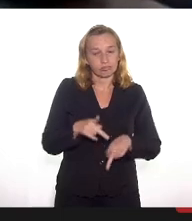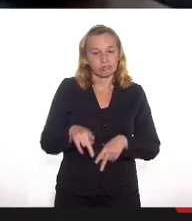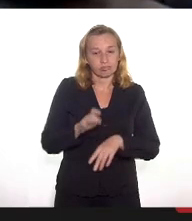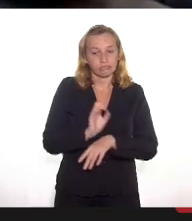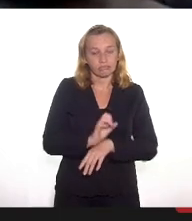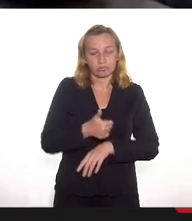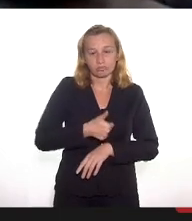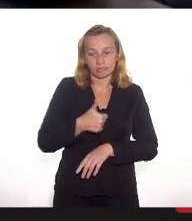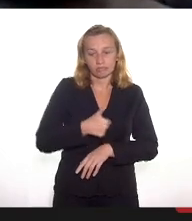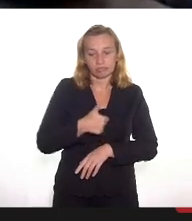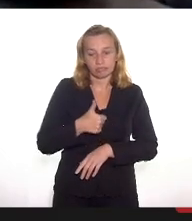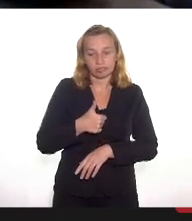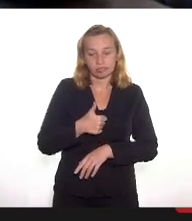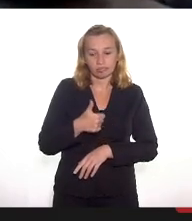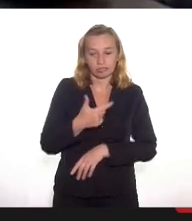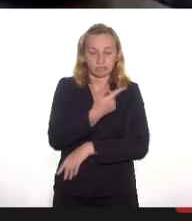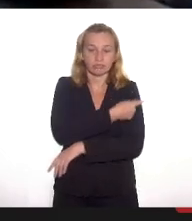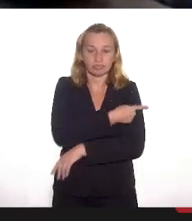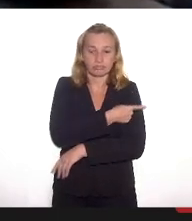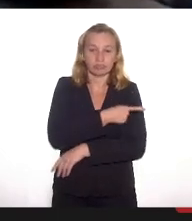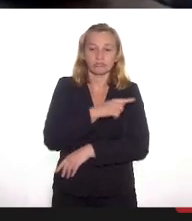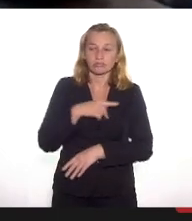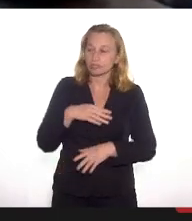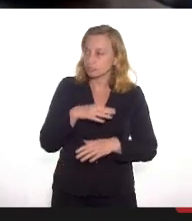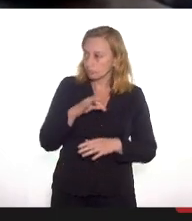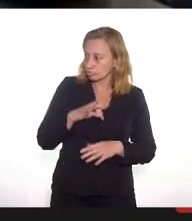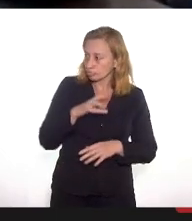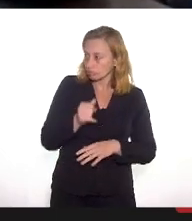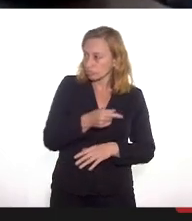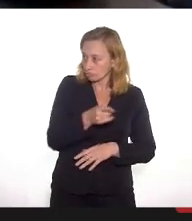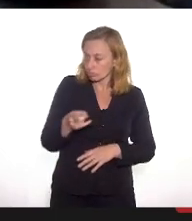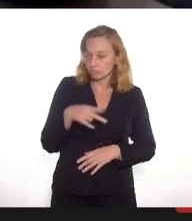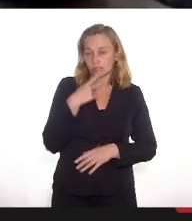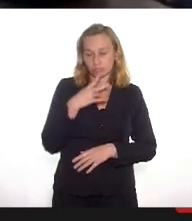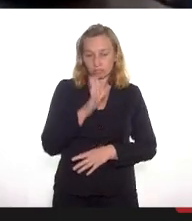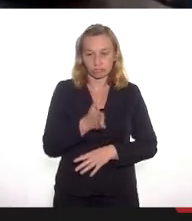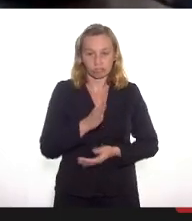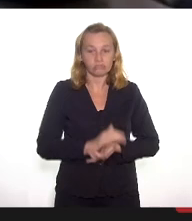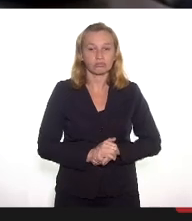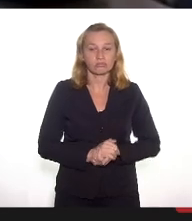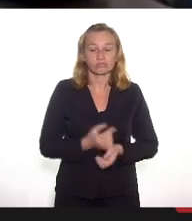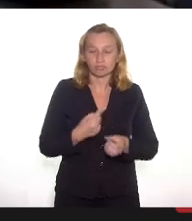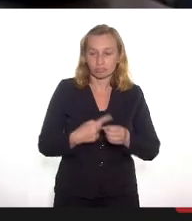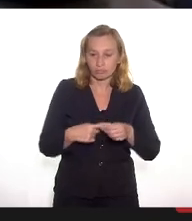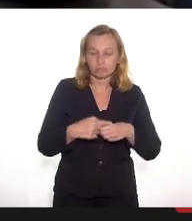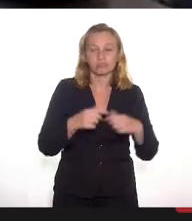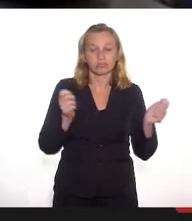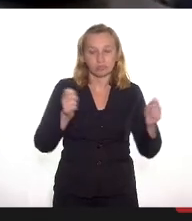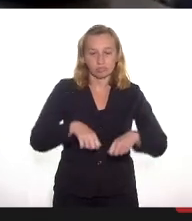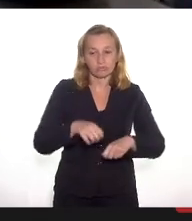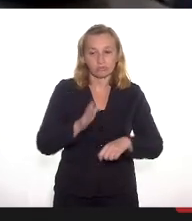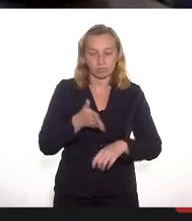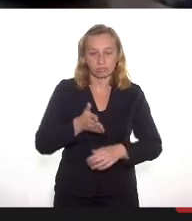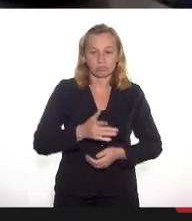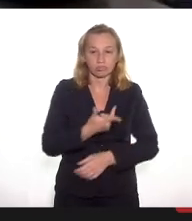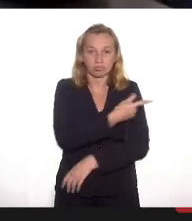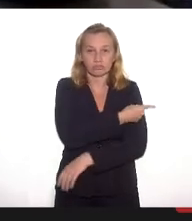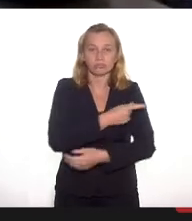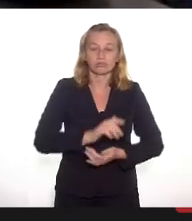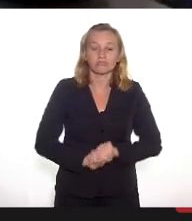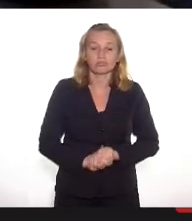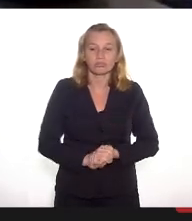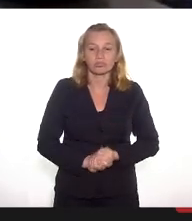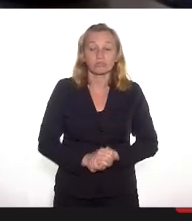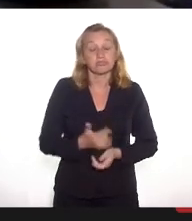mas isto em função de todos vocês vai colocar a vacina hoje estão capacitados tendo condições vacinar